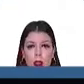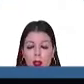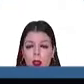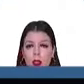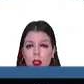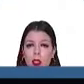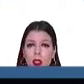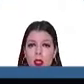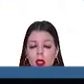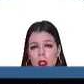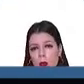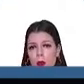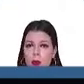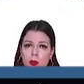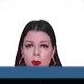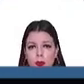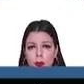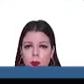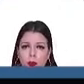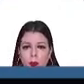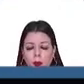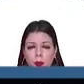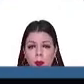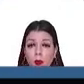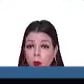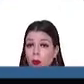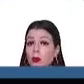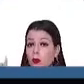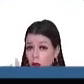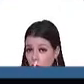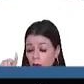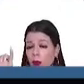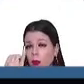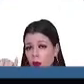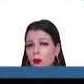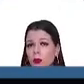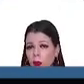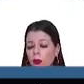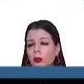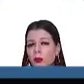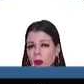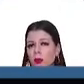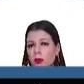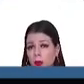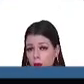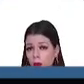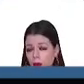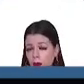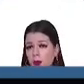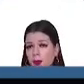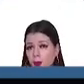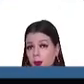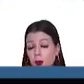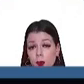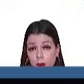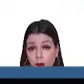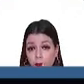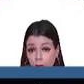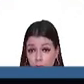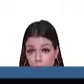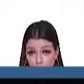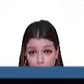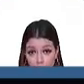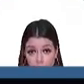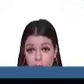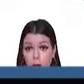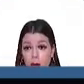cria instabilidade, ela é tão importante quanto o fato. Então, que a gente possa trabalhar conjunto, no sentido